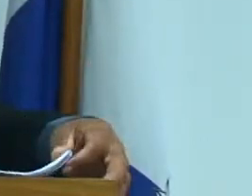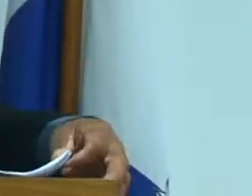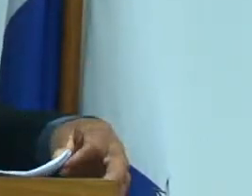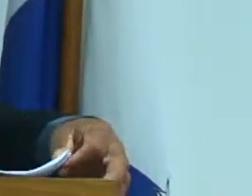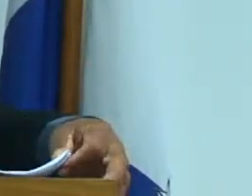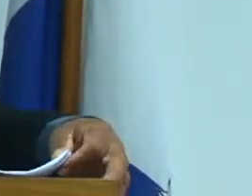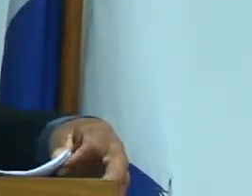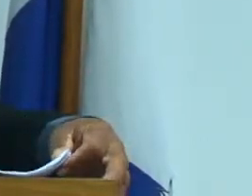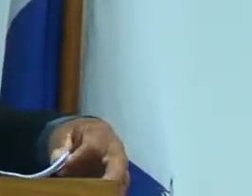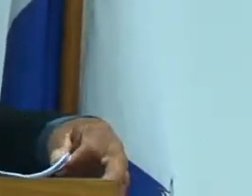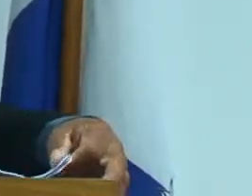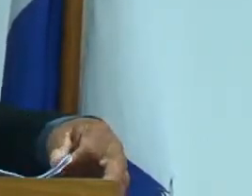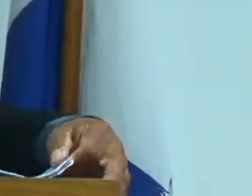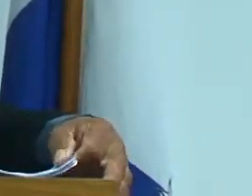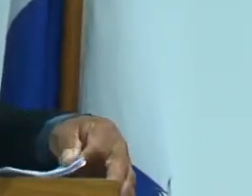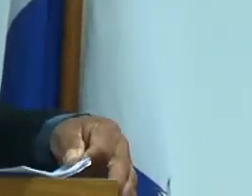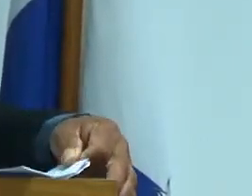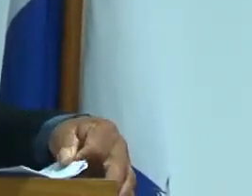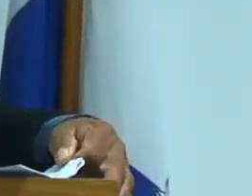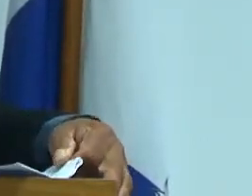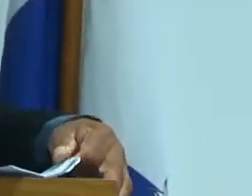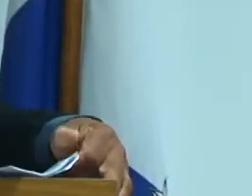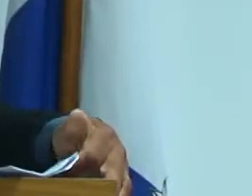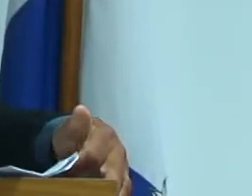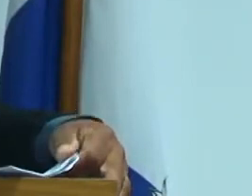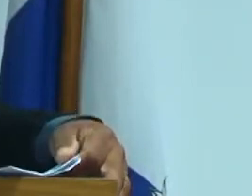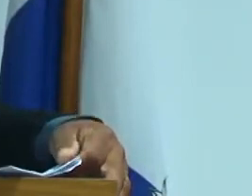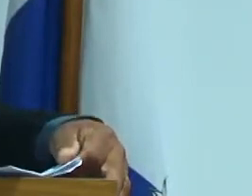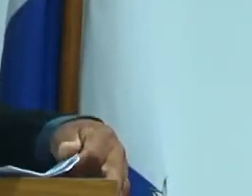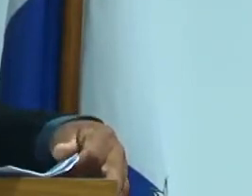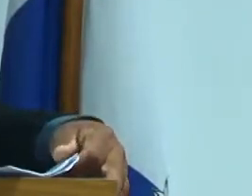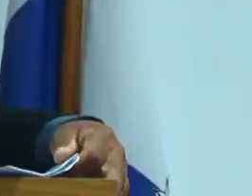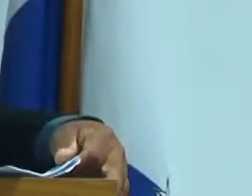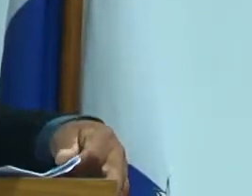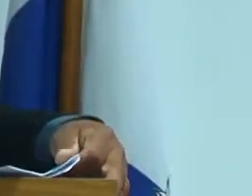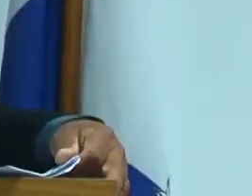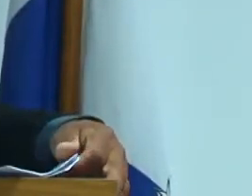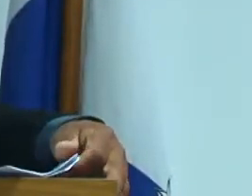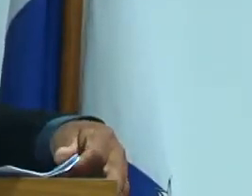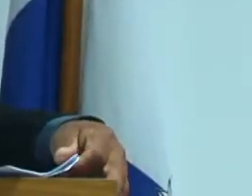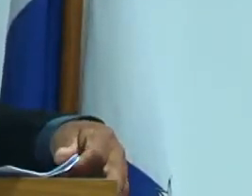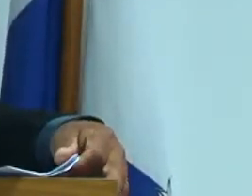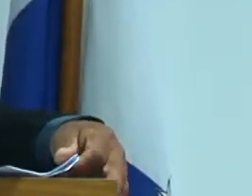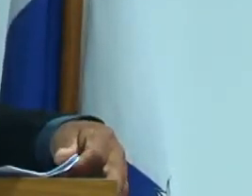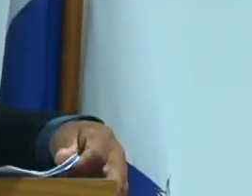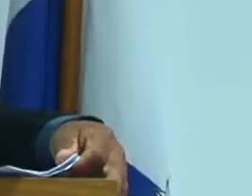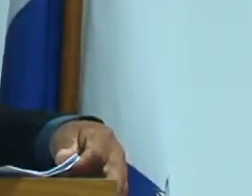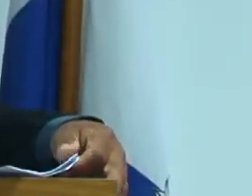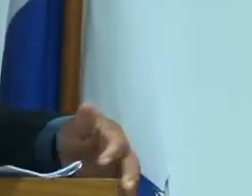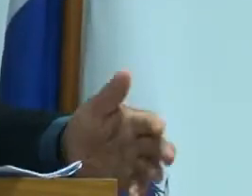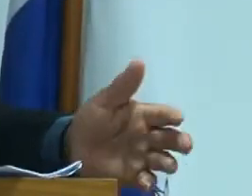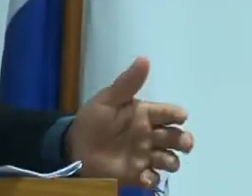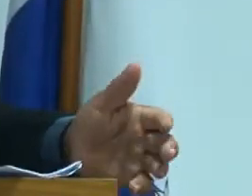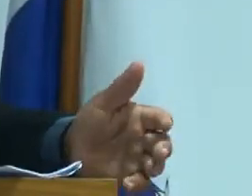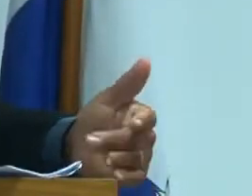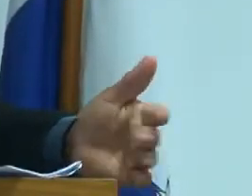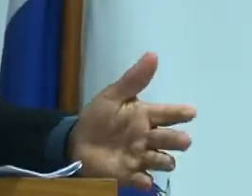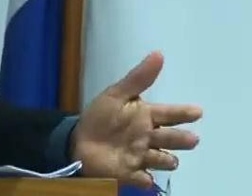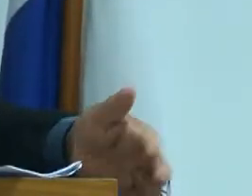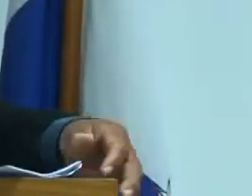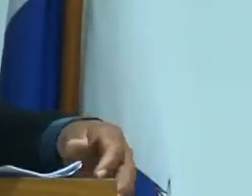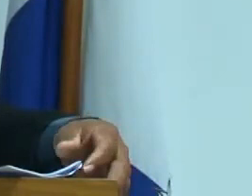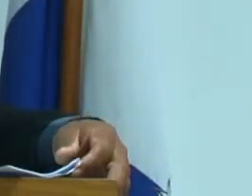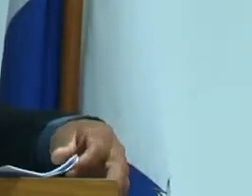nosso município. A gente vê que hoje no mercado de trabalho, principalmente para o nosso jovem, todos os currículos